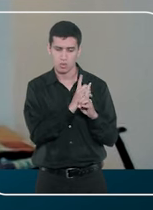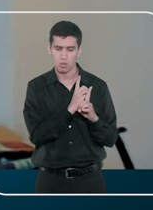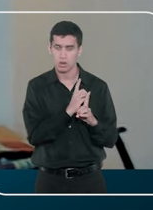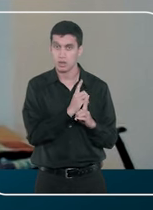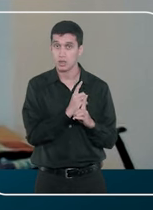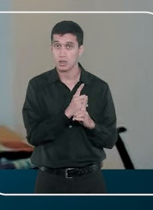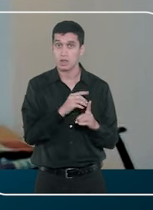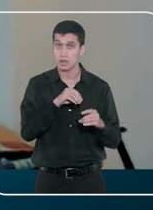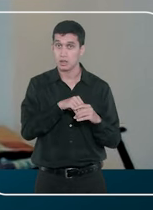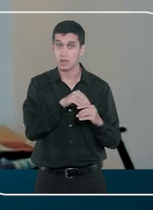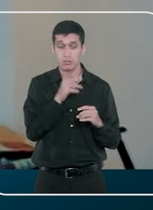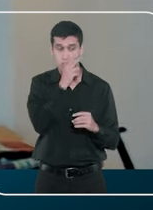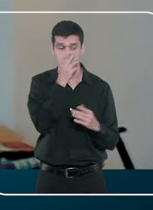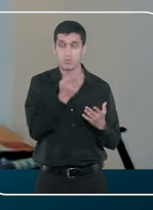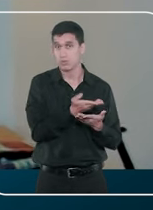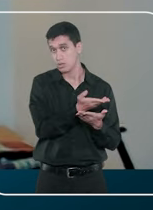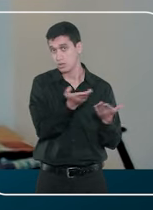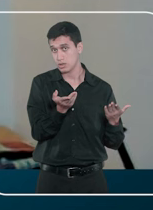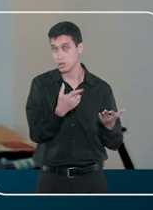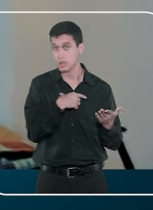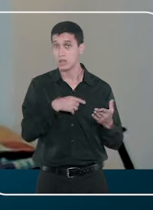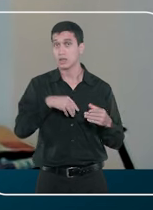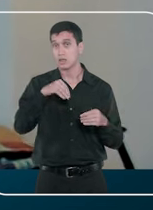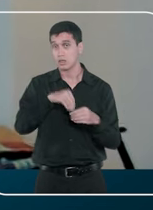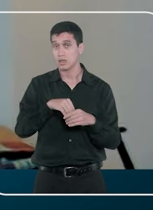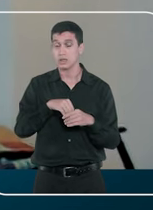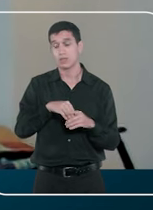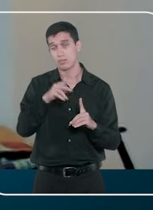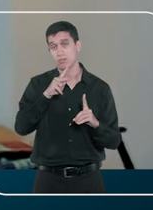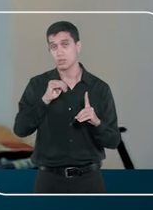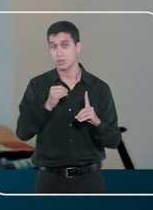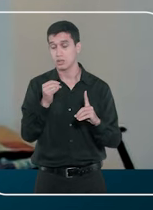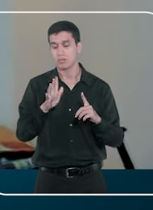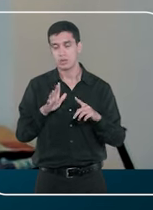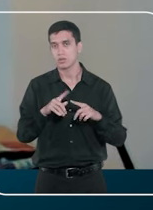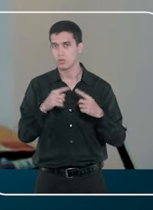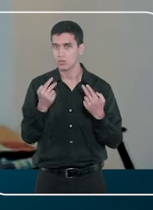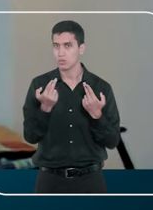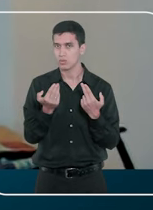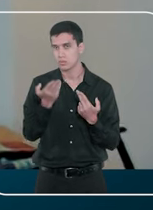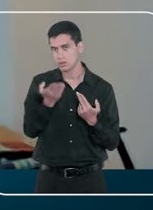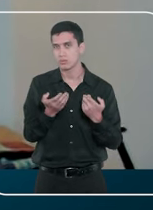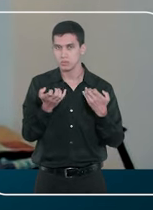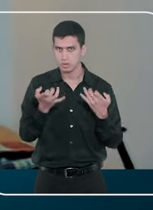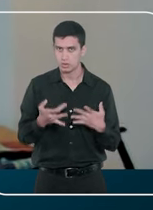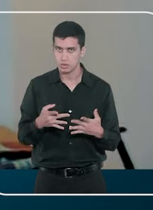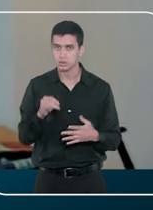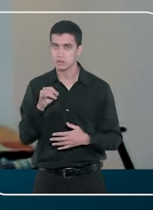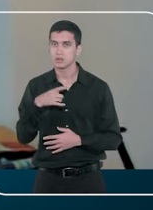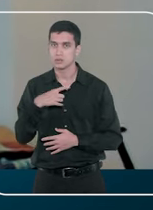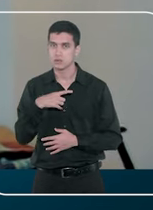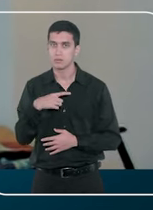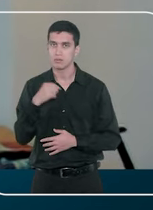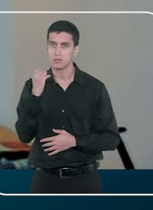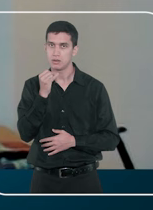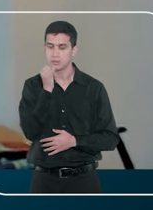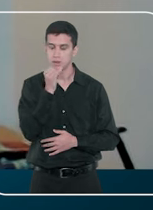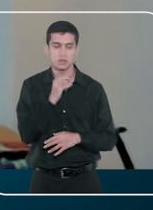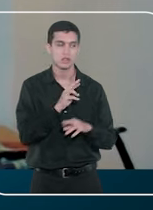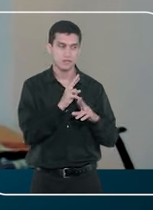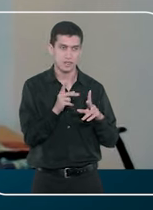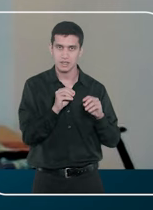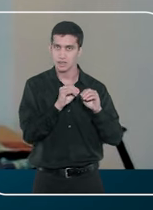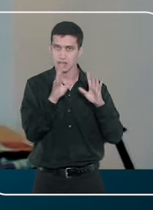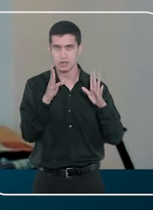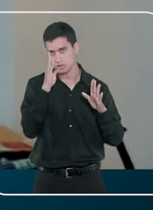dirigidas a essas pessoas que compõem a pessoa jurídica. Mas exatamente como você falou, Fátima, se eu tivesse que fazer uma diferenciação aqui